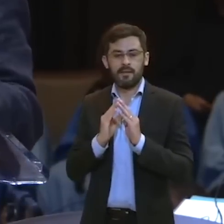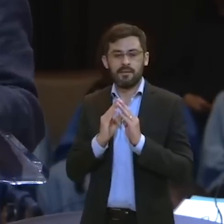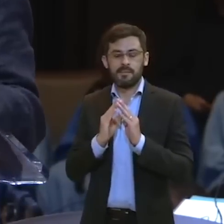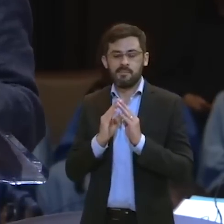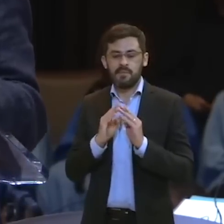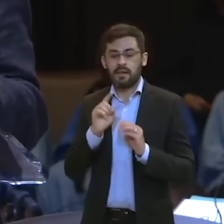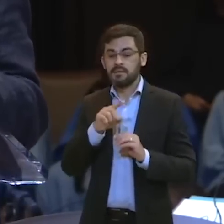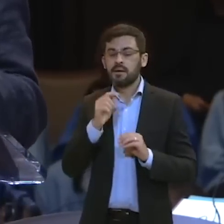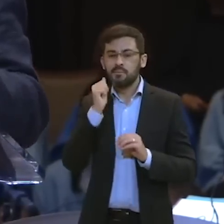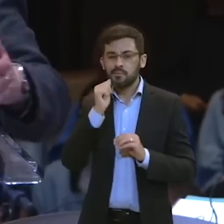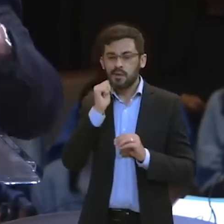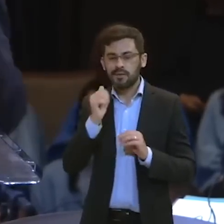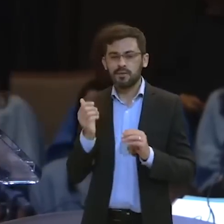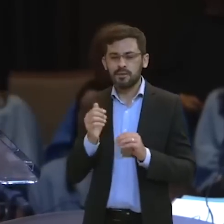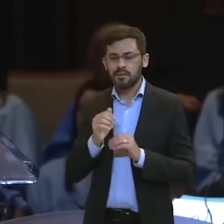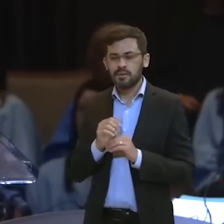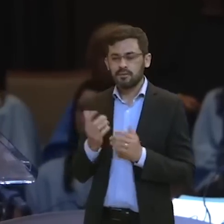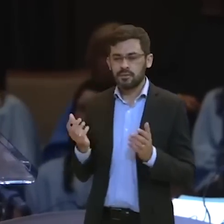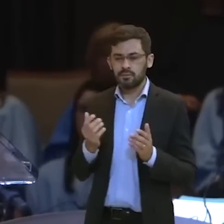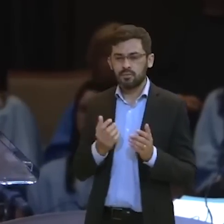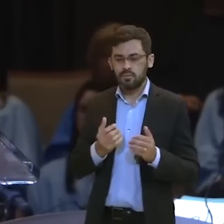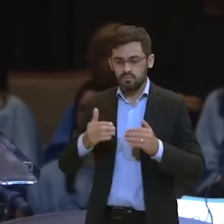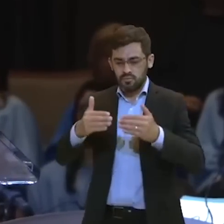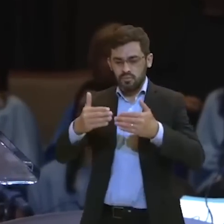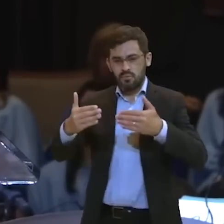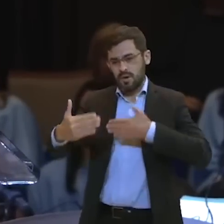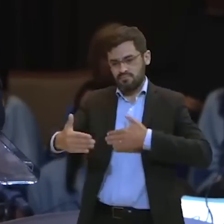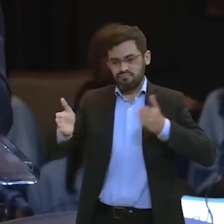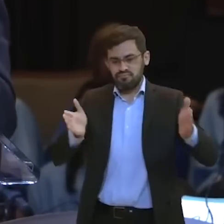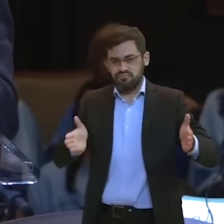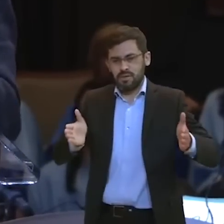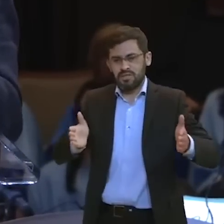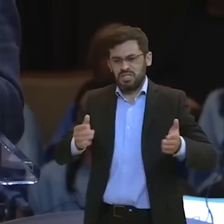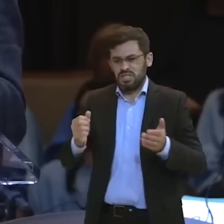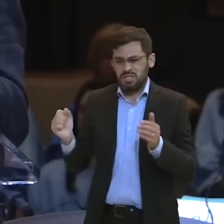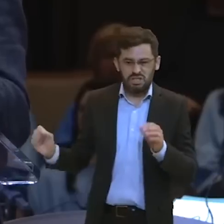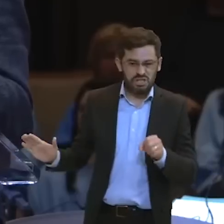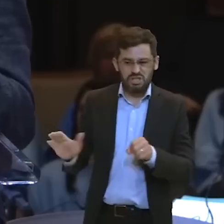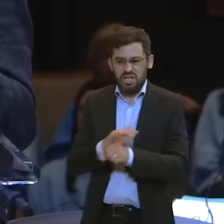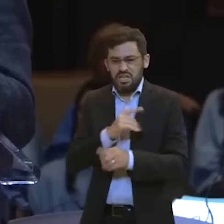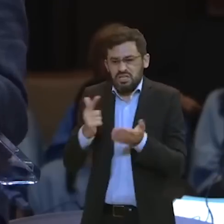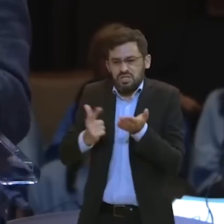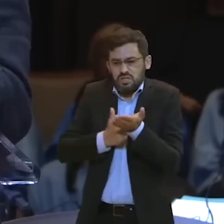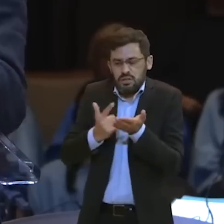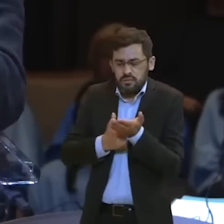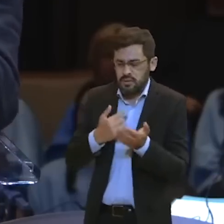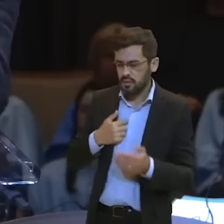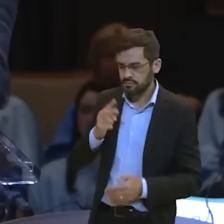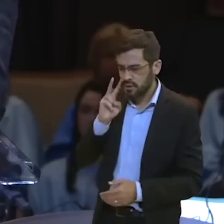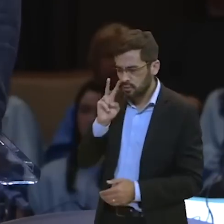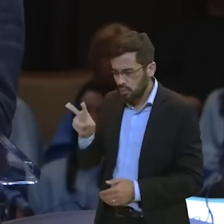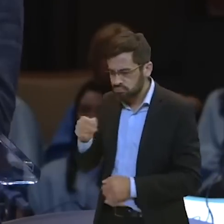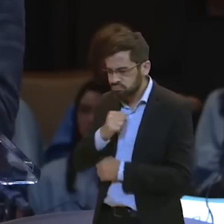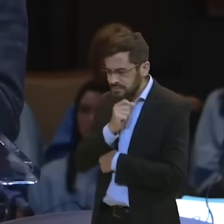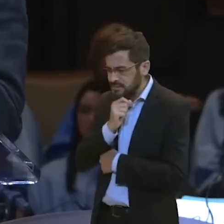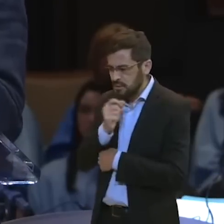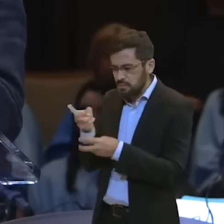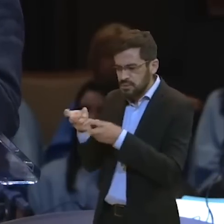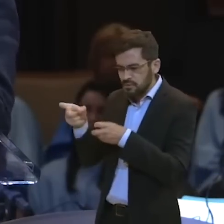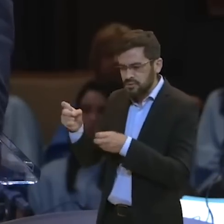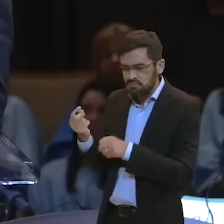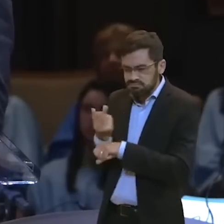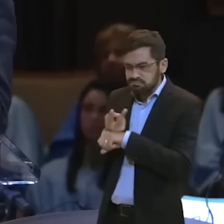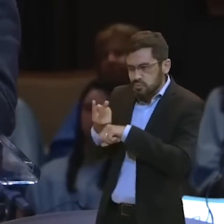da dona da casa, veio com uma caixa de livros e disse: olha, eu vejo que você está buscando tanta